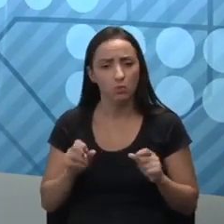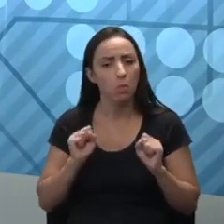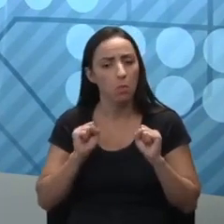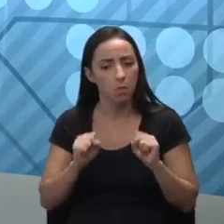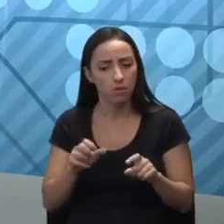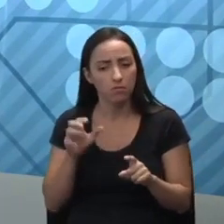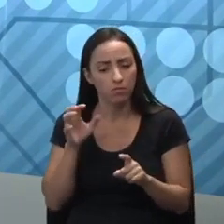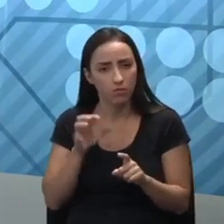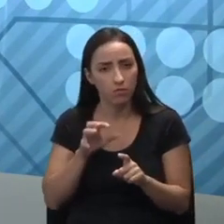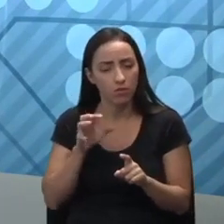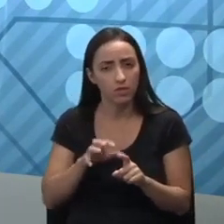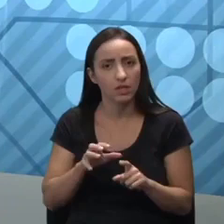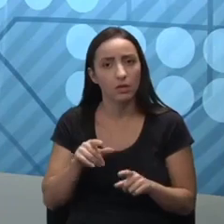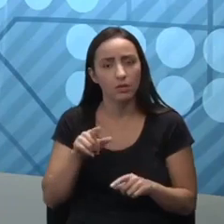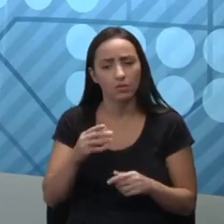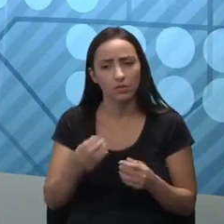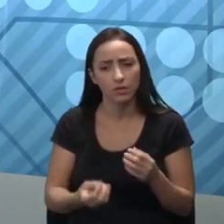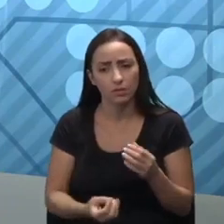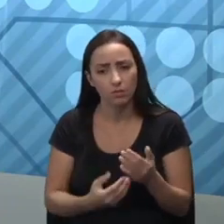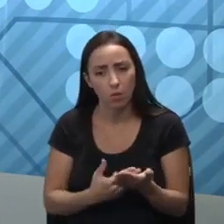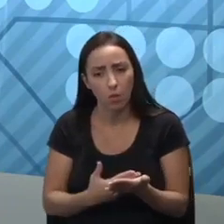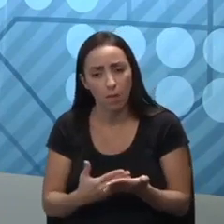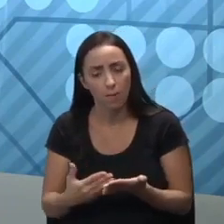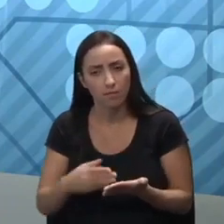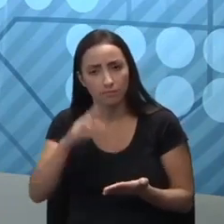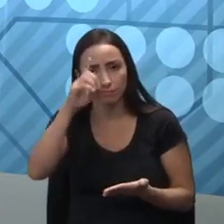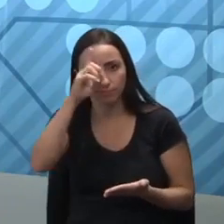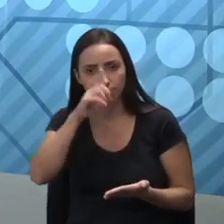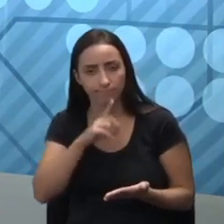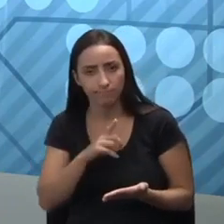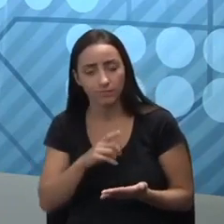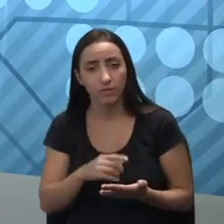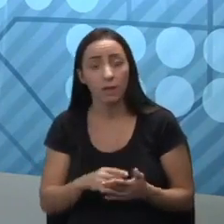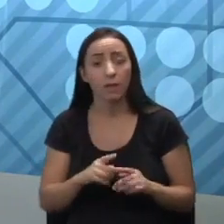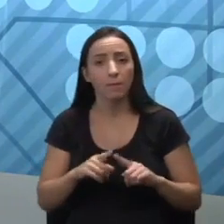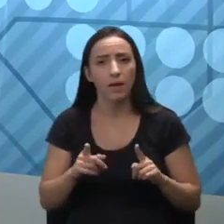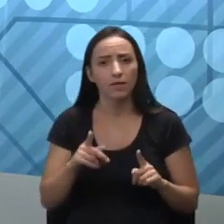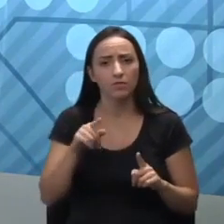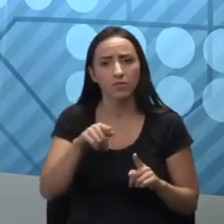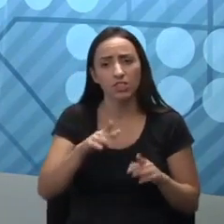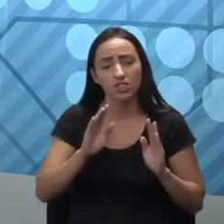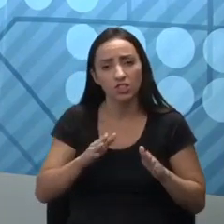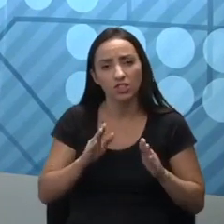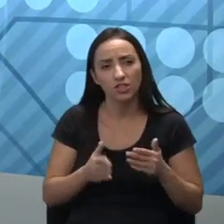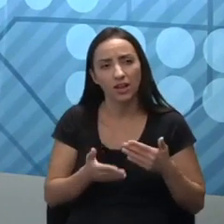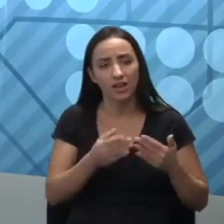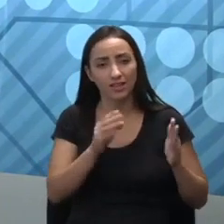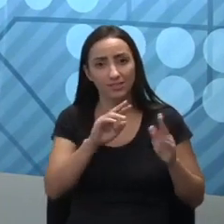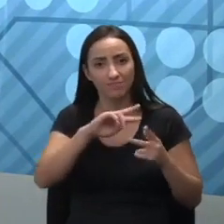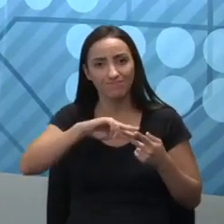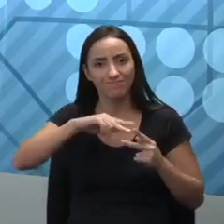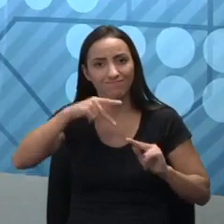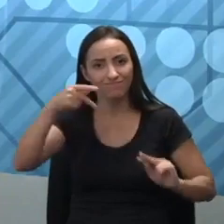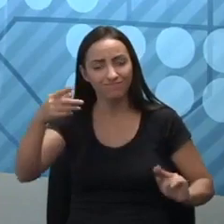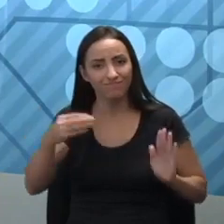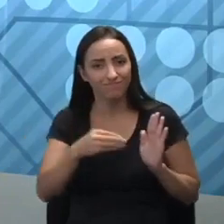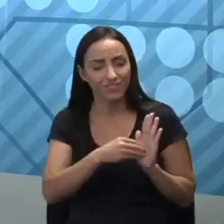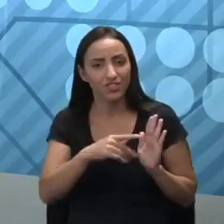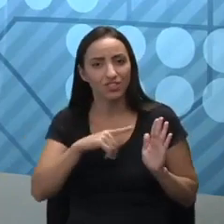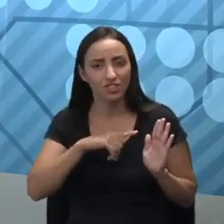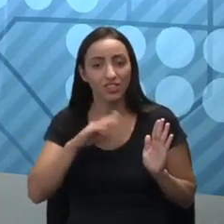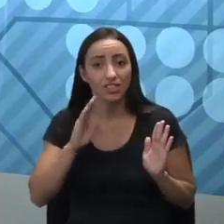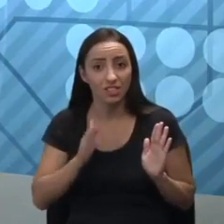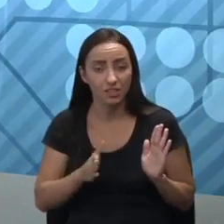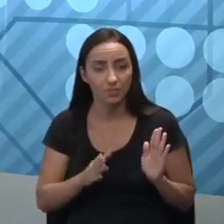pode desencadear também, né, aquilo que estava na sua predisposição ali, latente,